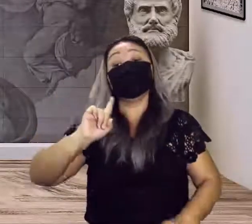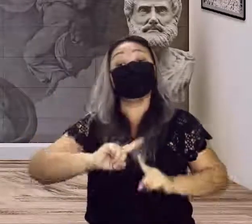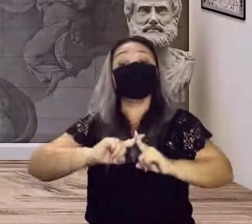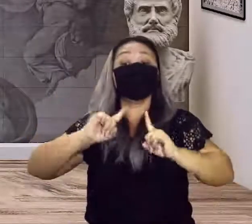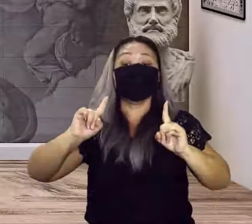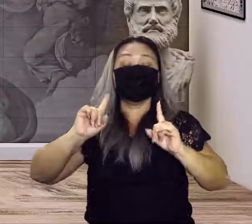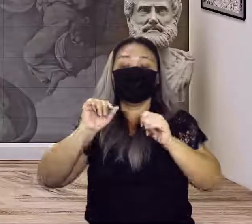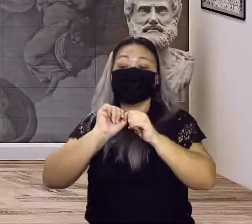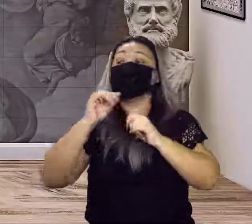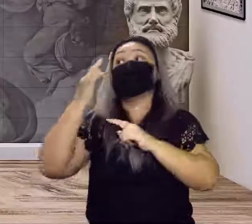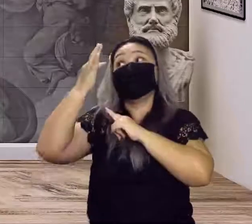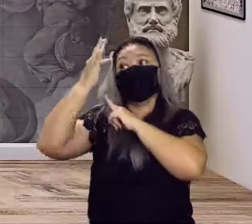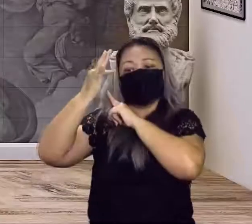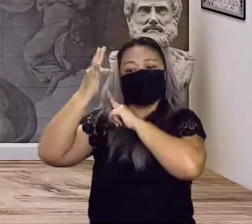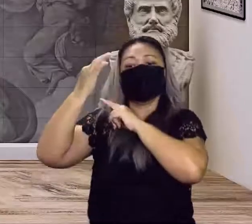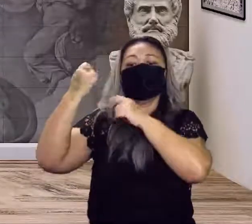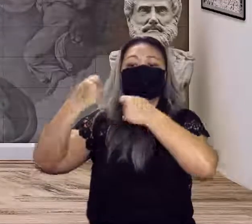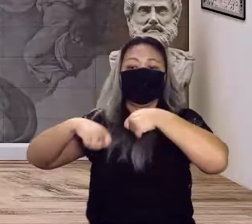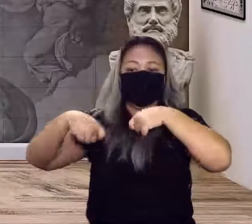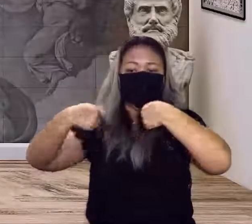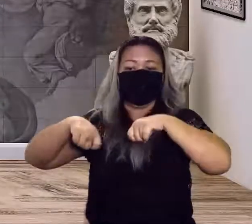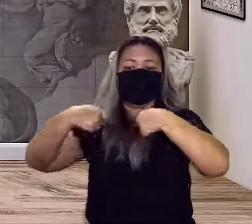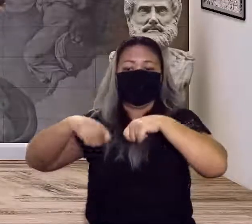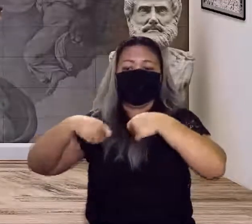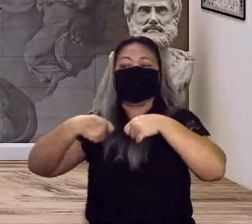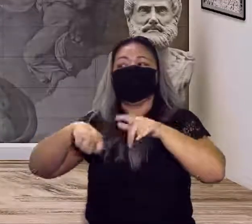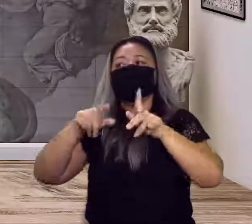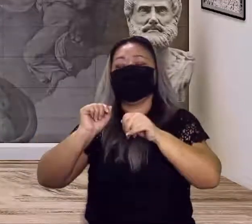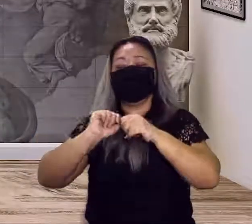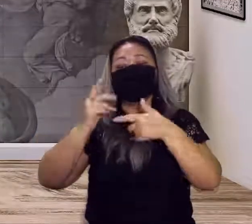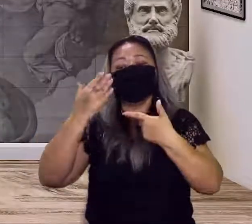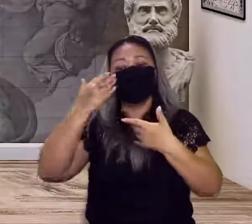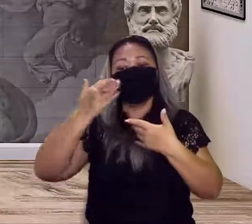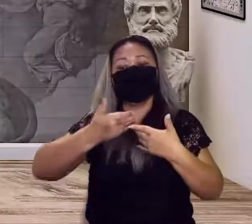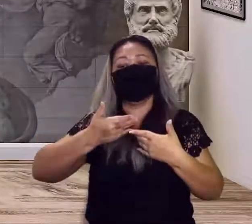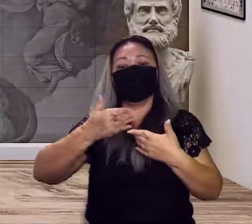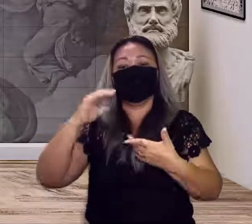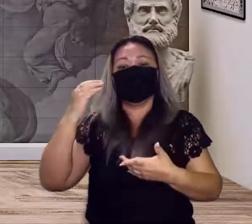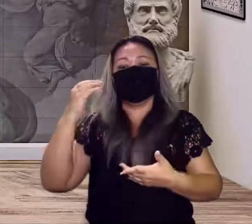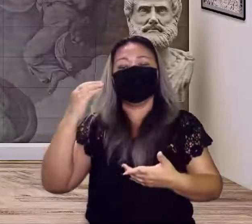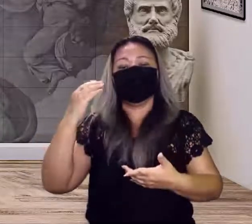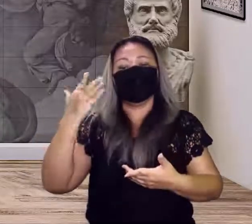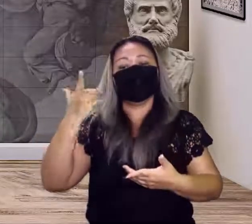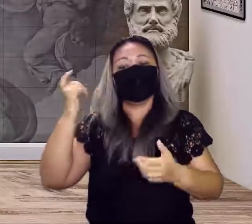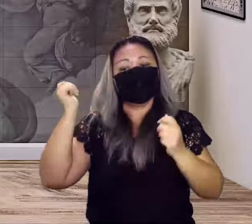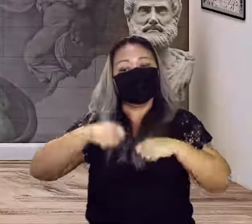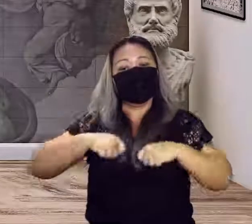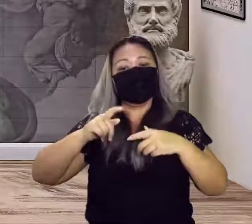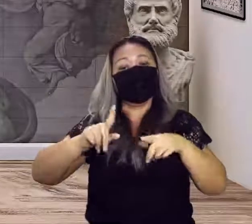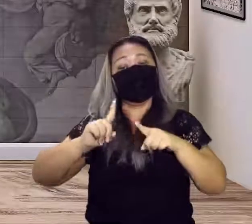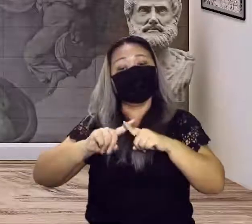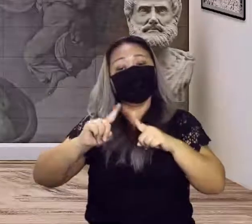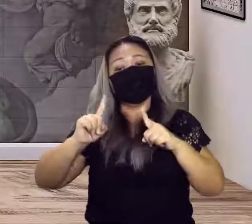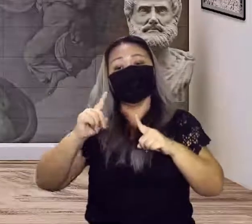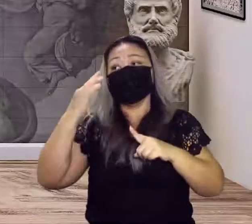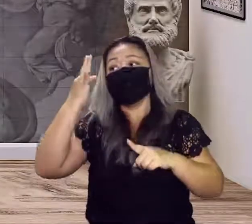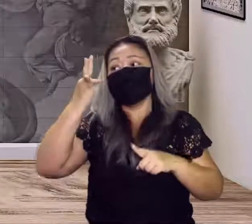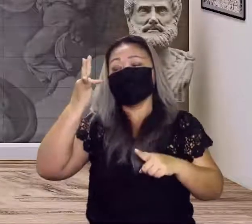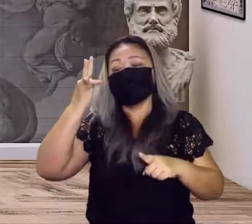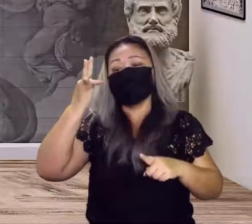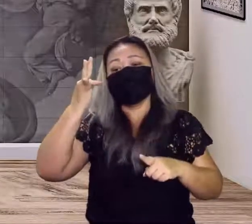Porém, se ela for filosófica, é necessário, tá? Ela ter uma comprovação para que eu possa. Mesmo que a filosofia